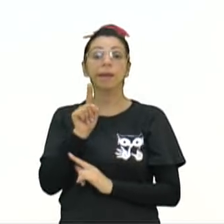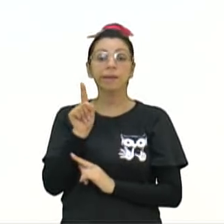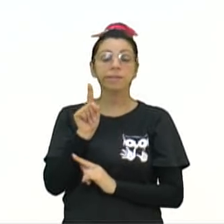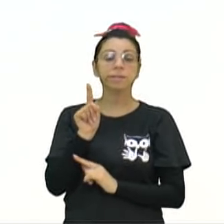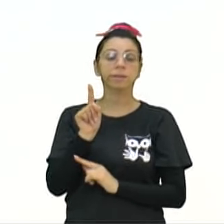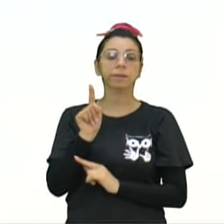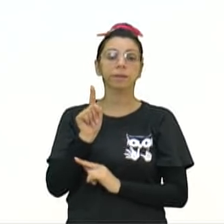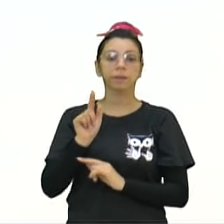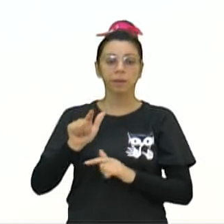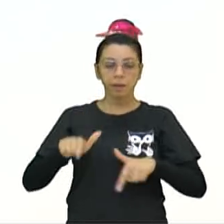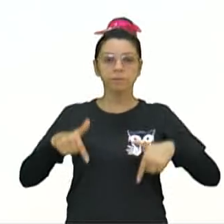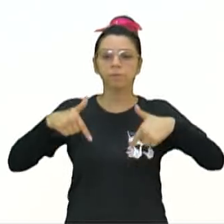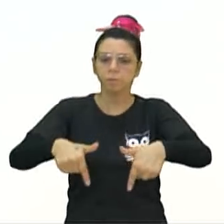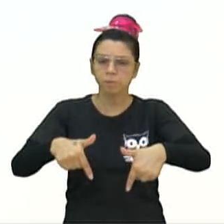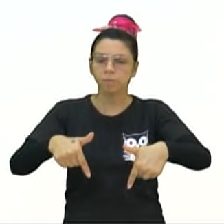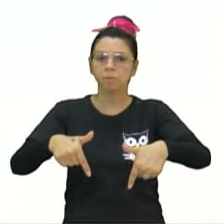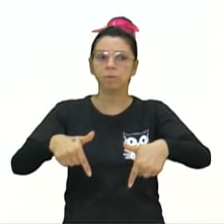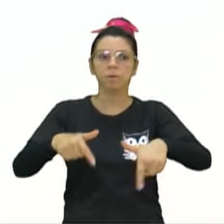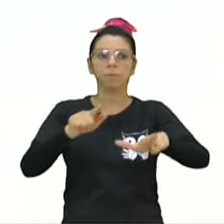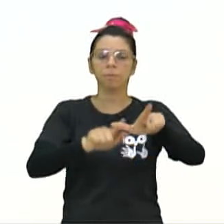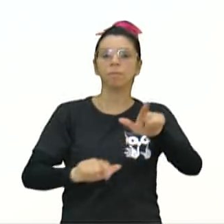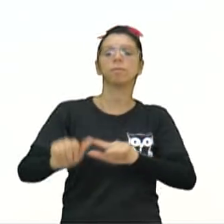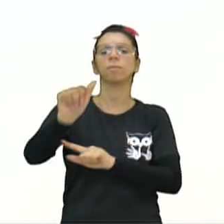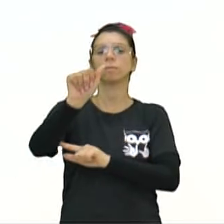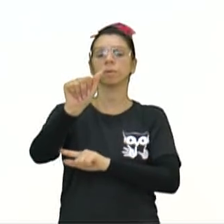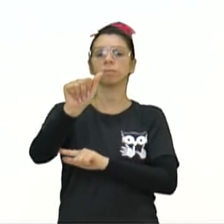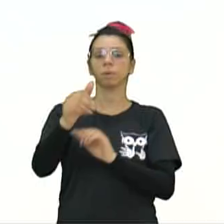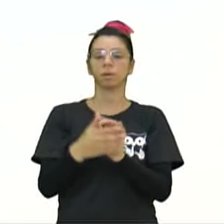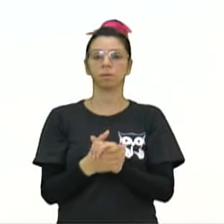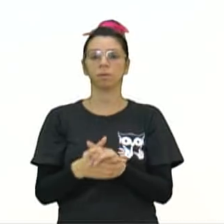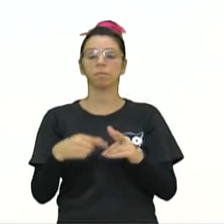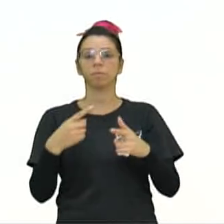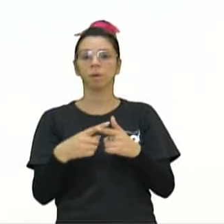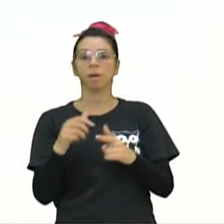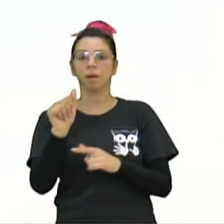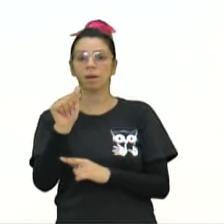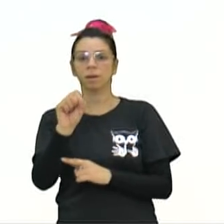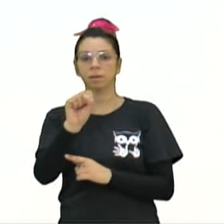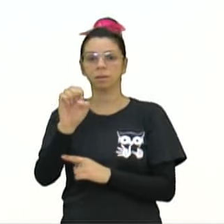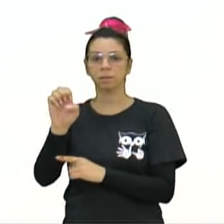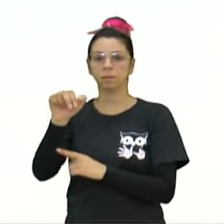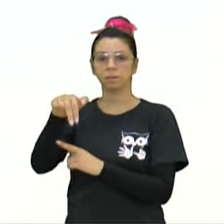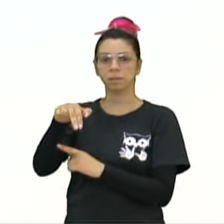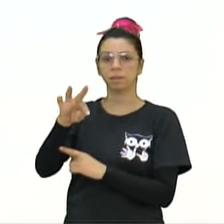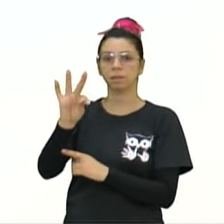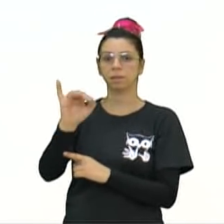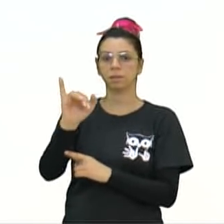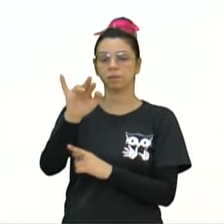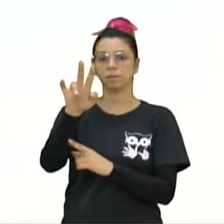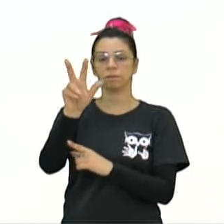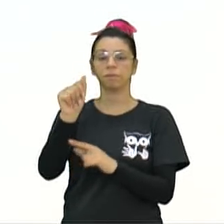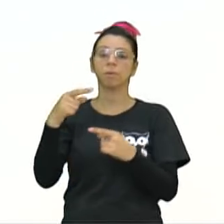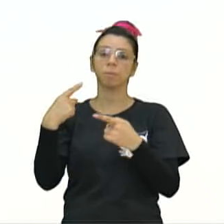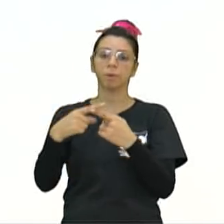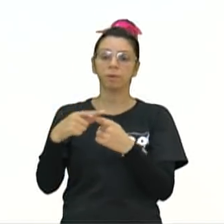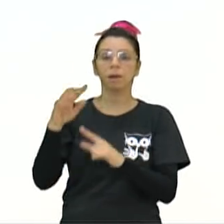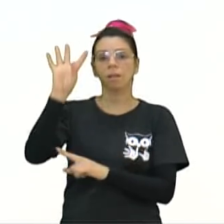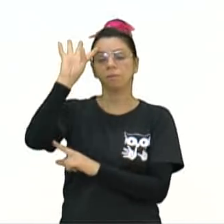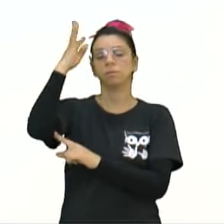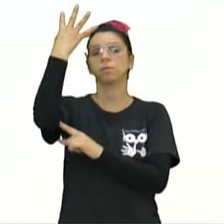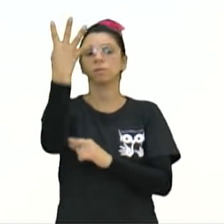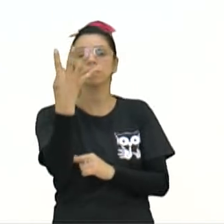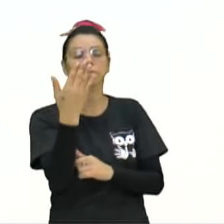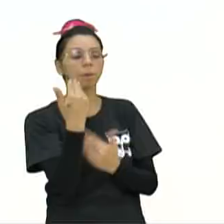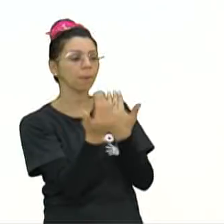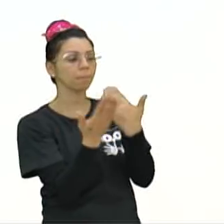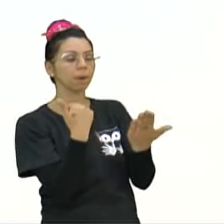possibilidade, assertiva, pois ela tentou resolver por meio do diálogo? Ou, segunda possibilidade, equivocada,